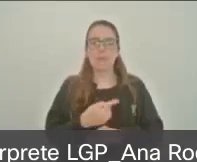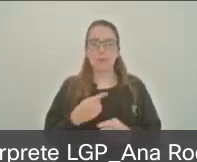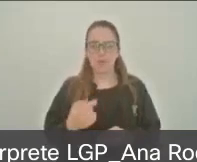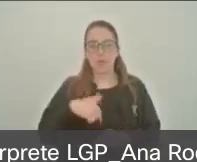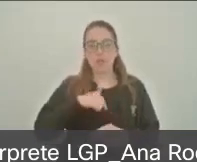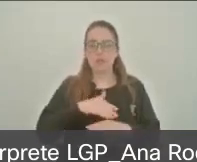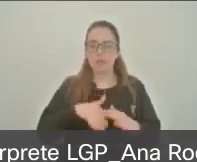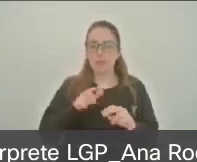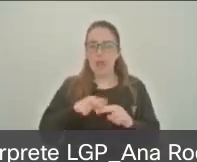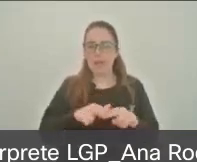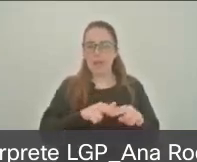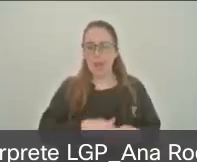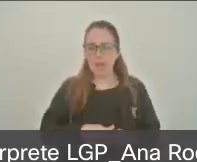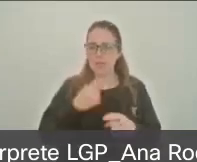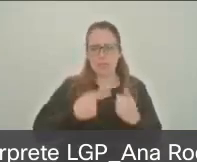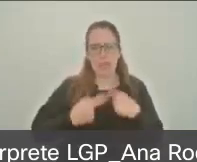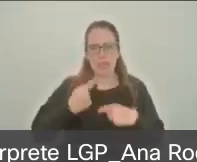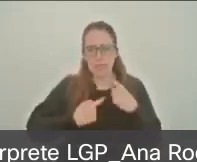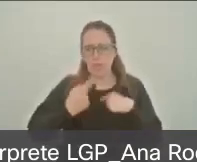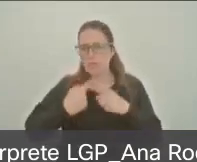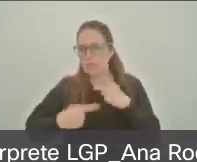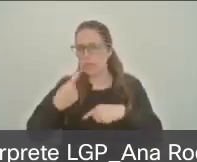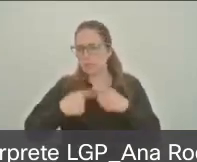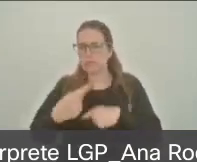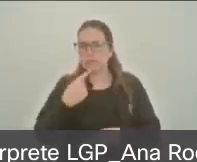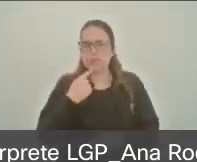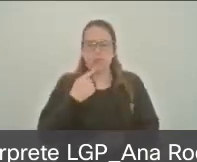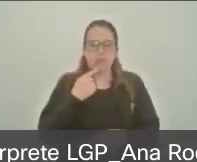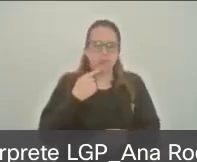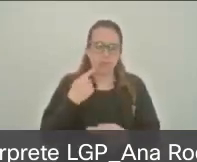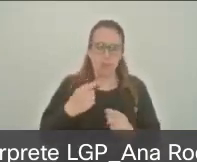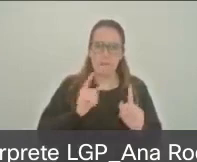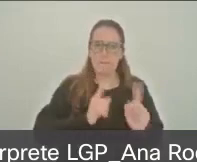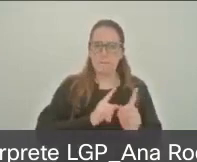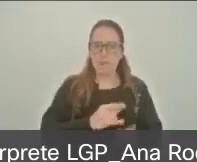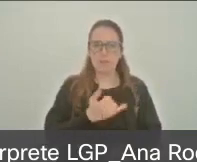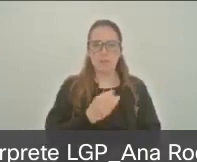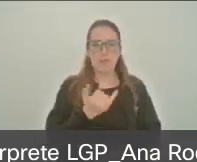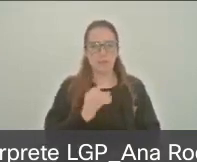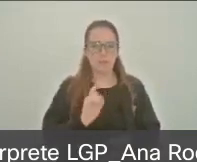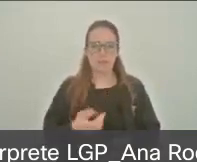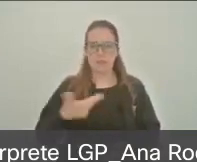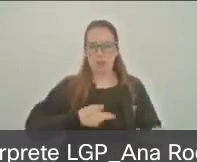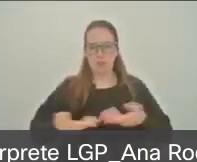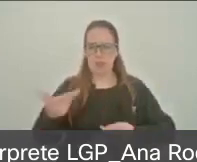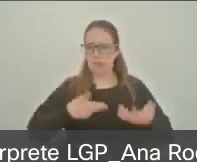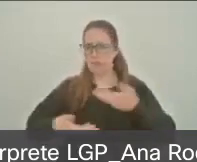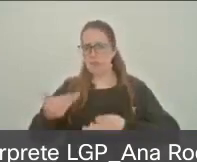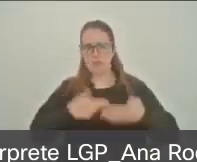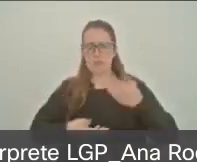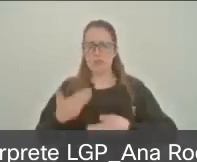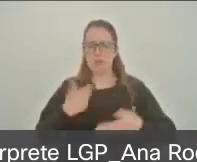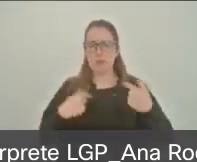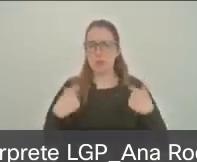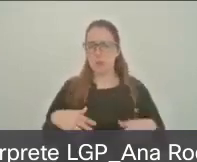de múltiplas reclamações que, sobretudo a partir de março de 2020, começaram a ser apresentadas pelos utentes,